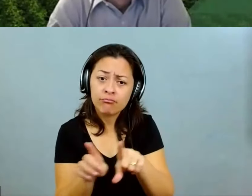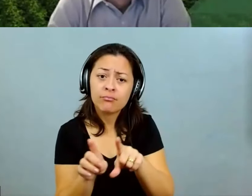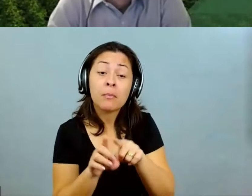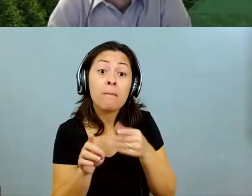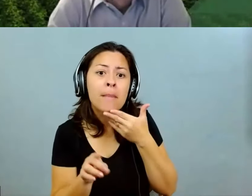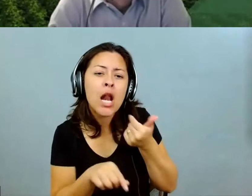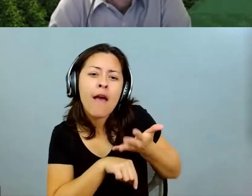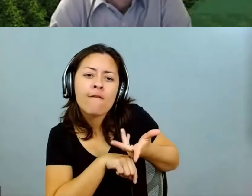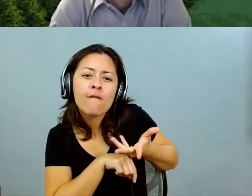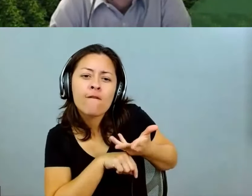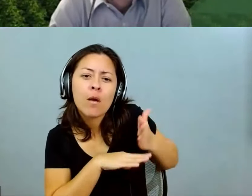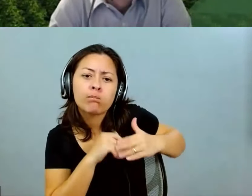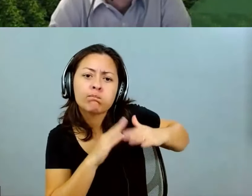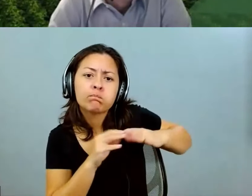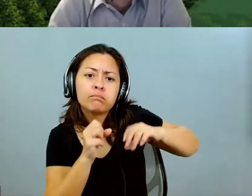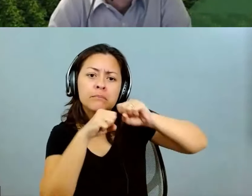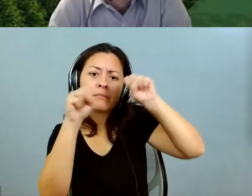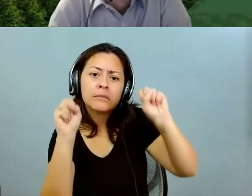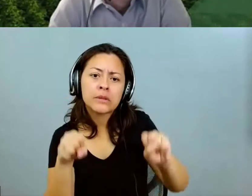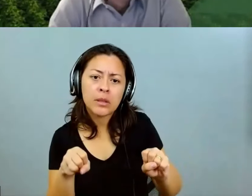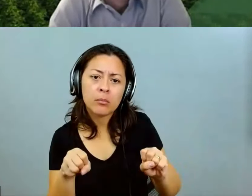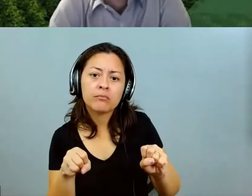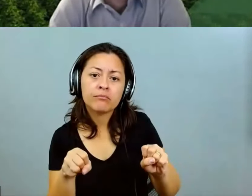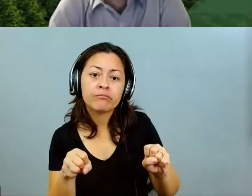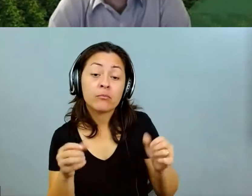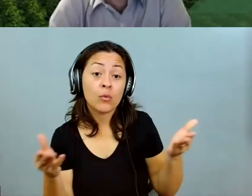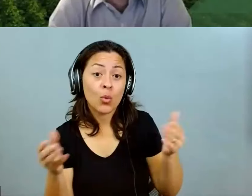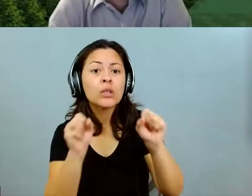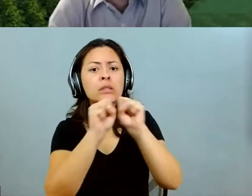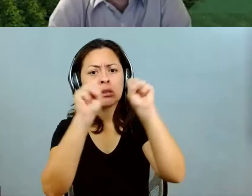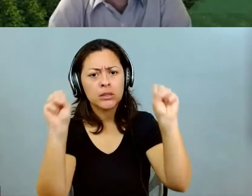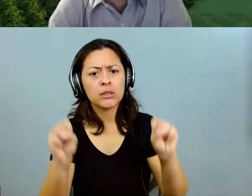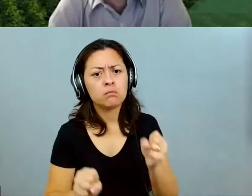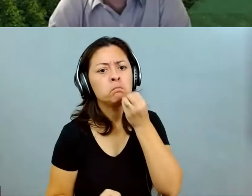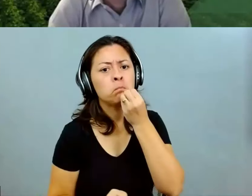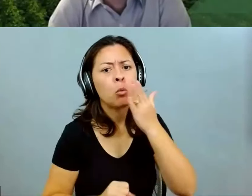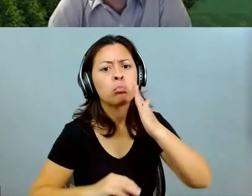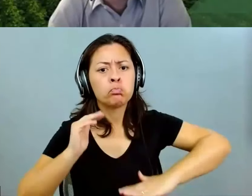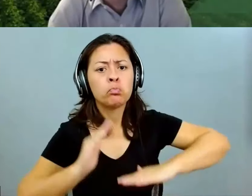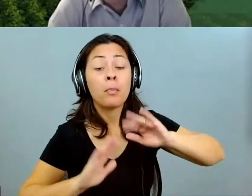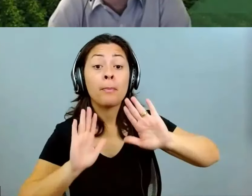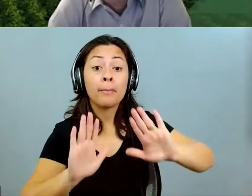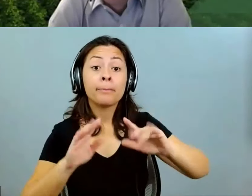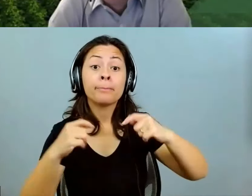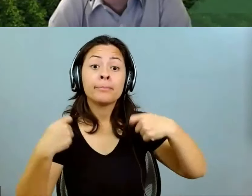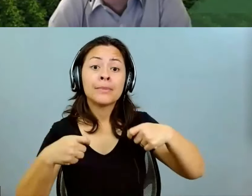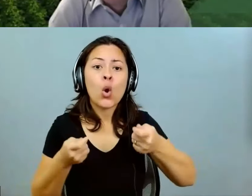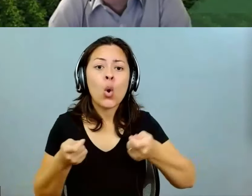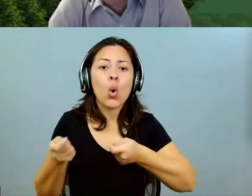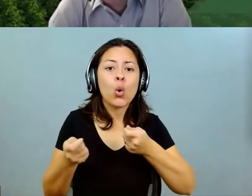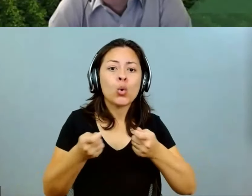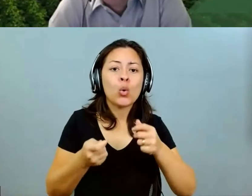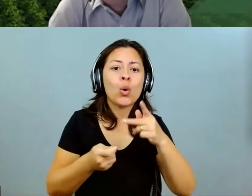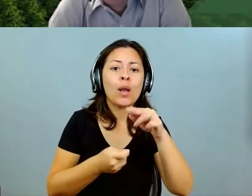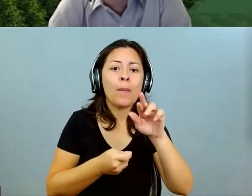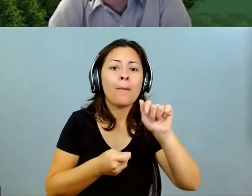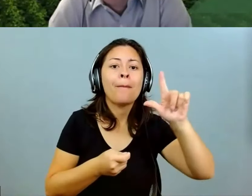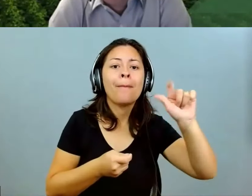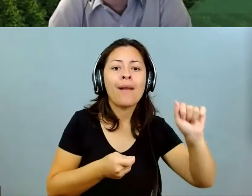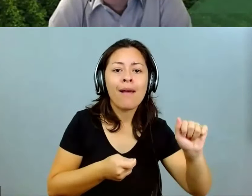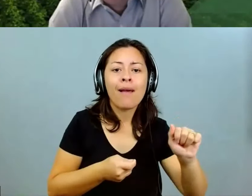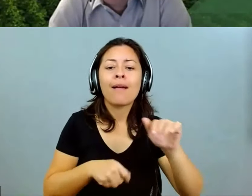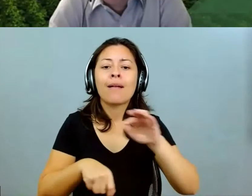eficiência do nosso sistema nosso sistema Hoje ele ele é eficiente mas ele demanda um controle de pragos de doenças mais intenso do que demanda